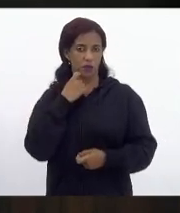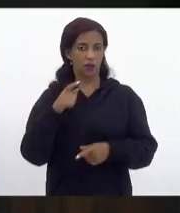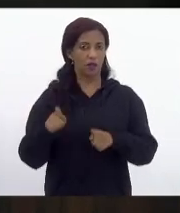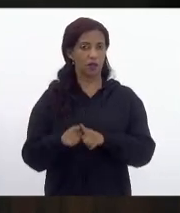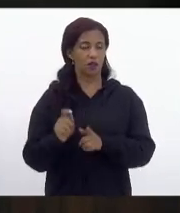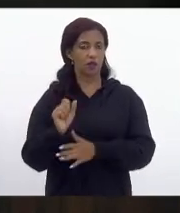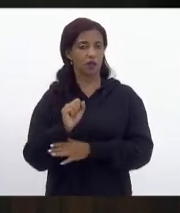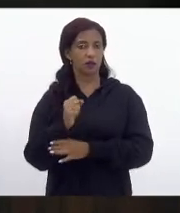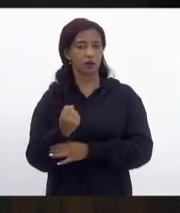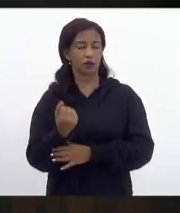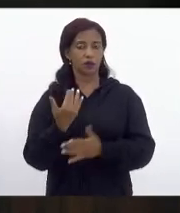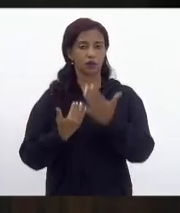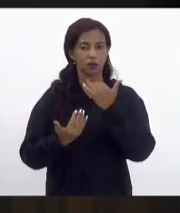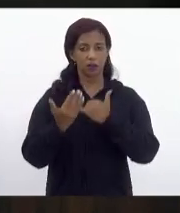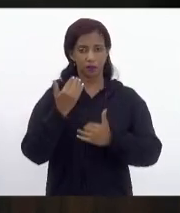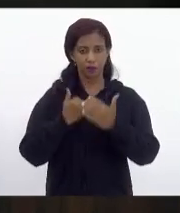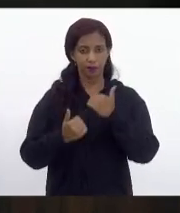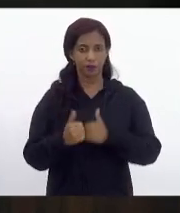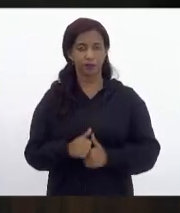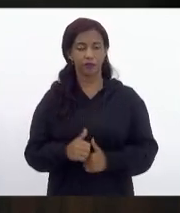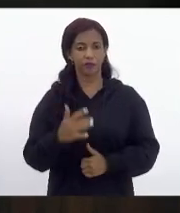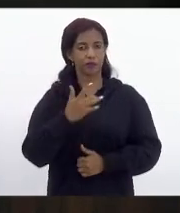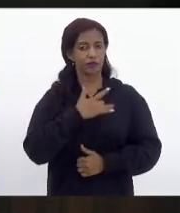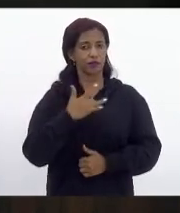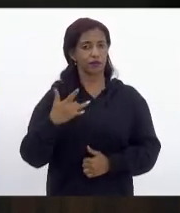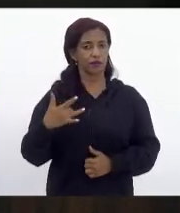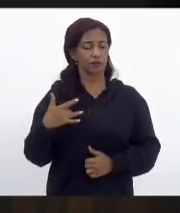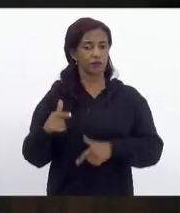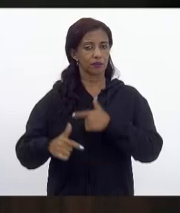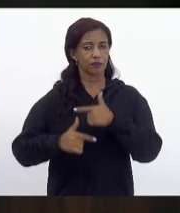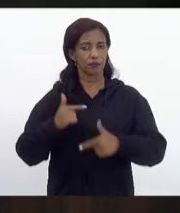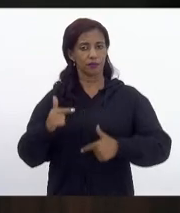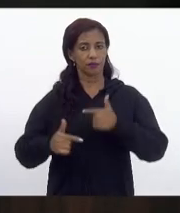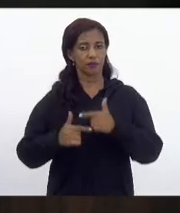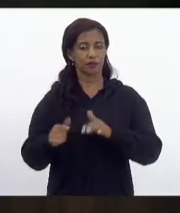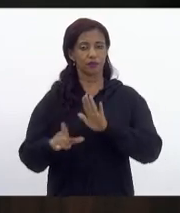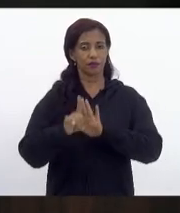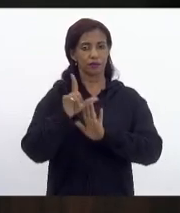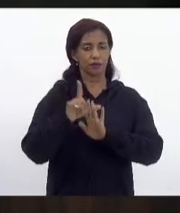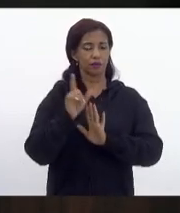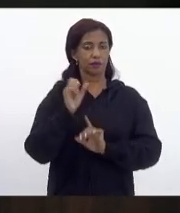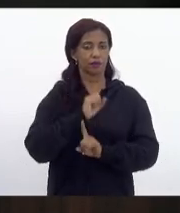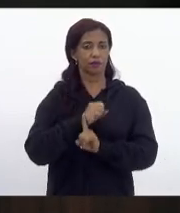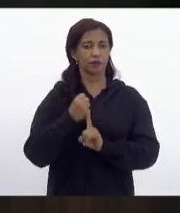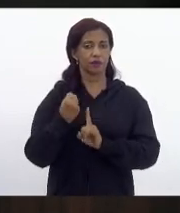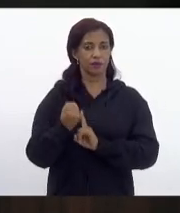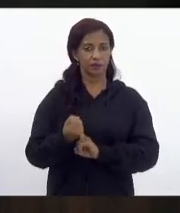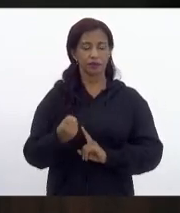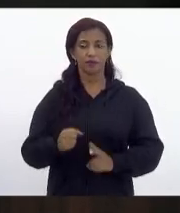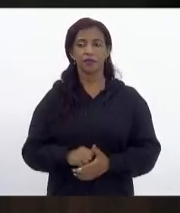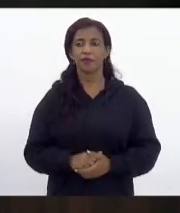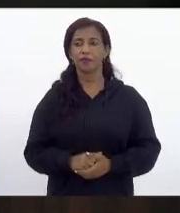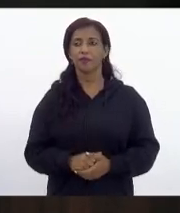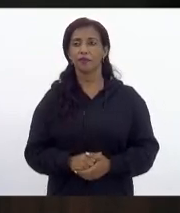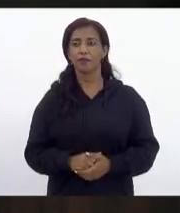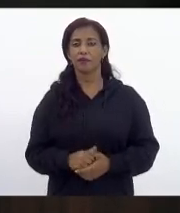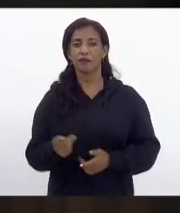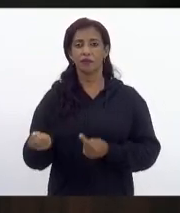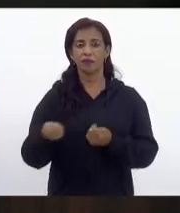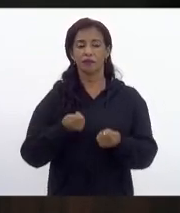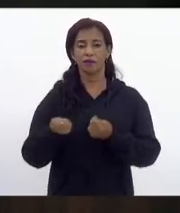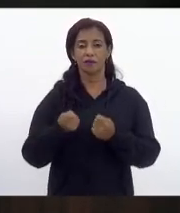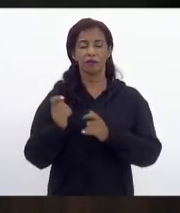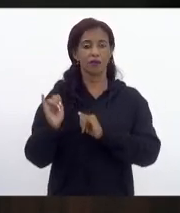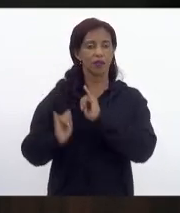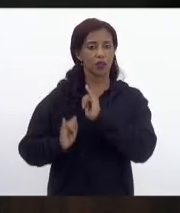de segurança alimentar, de saúde, de trabalho, legislação social e seguridade social, de economia,